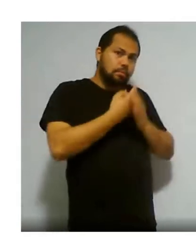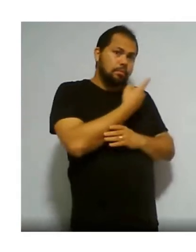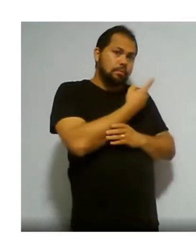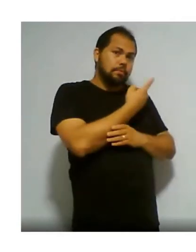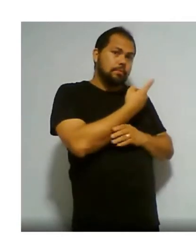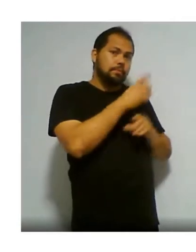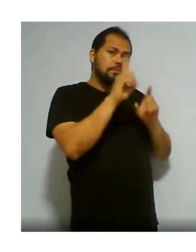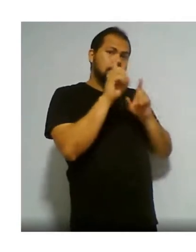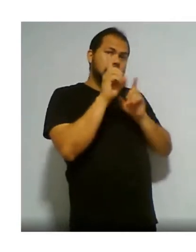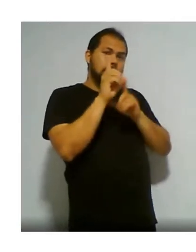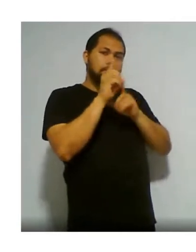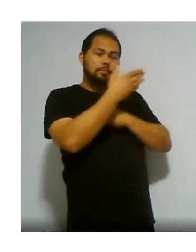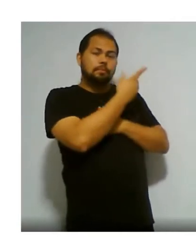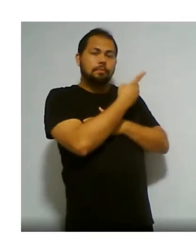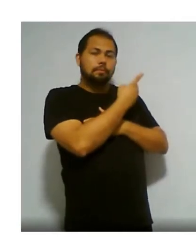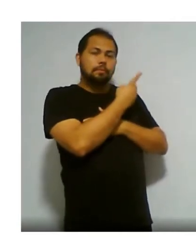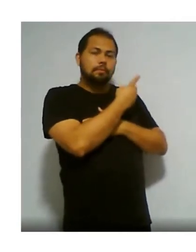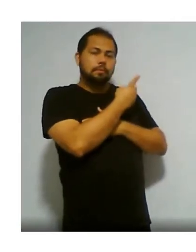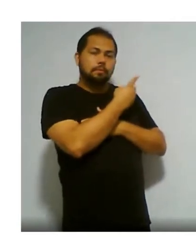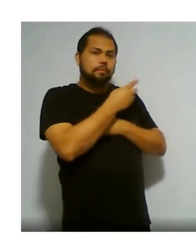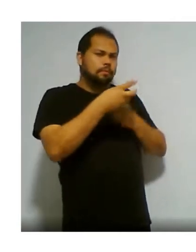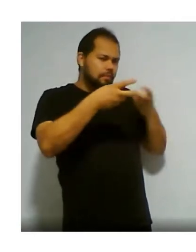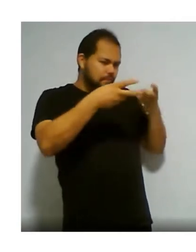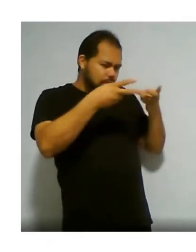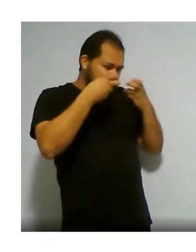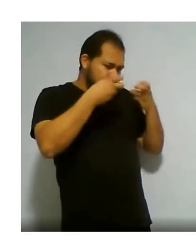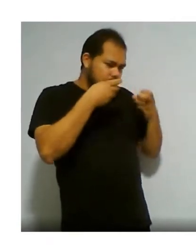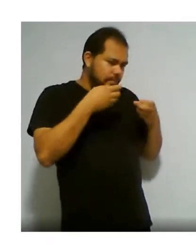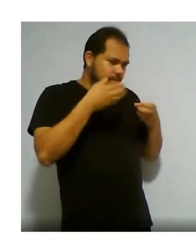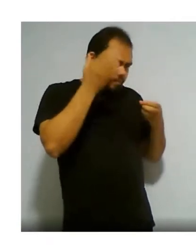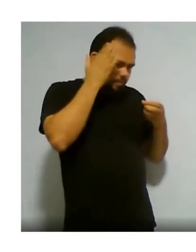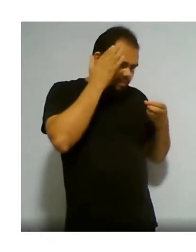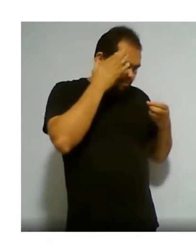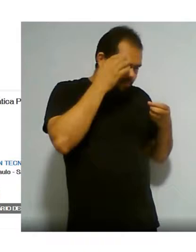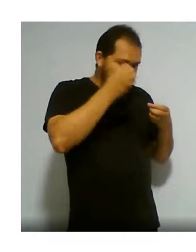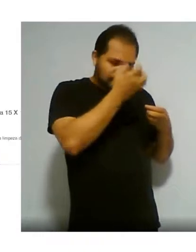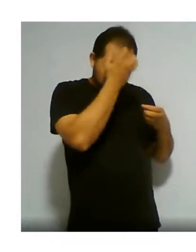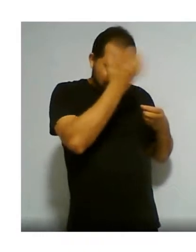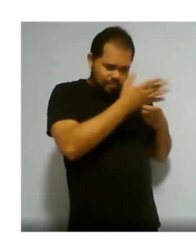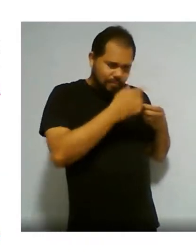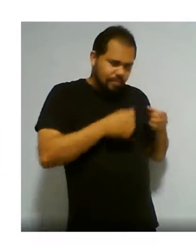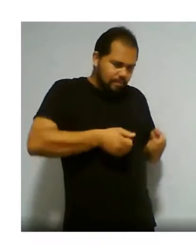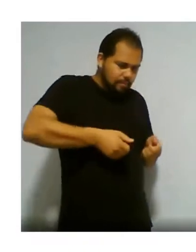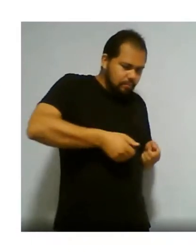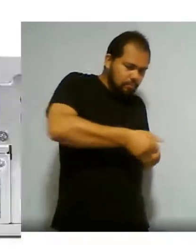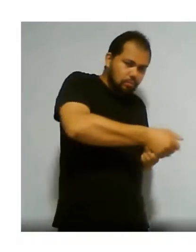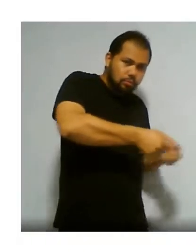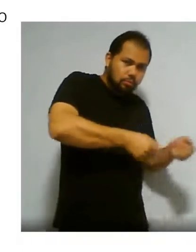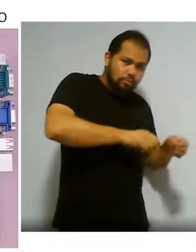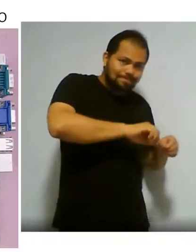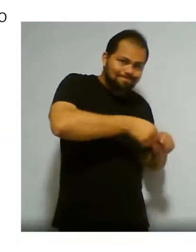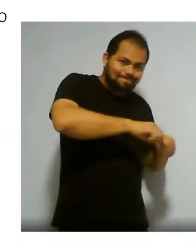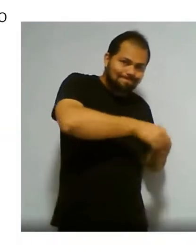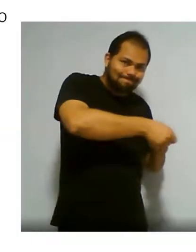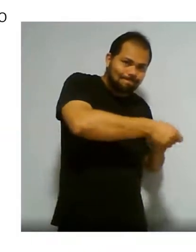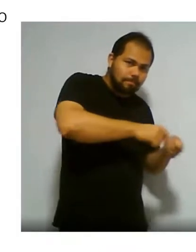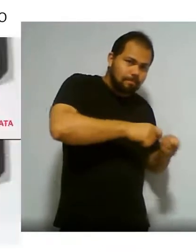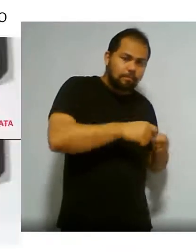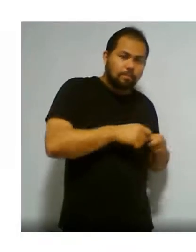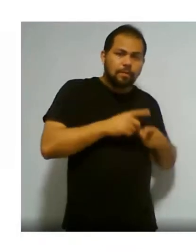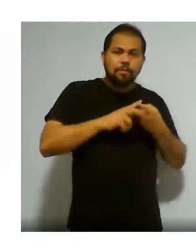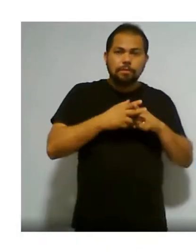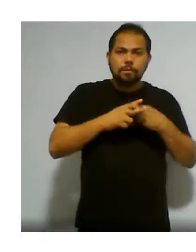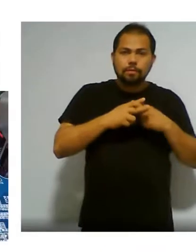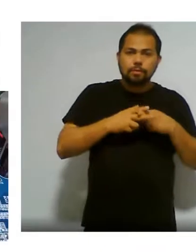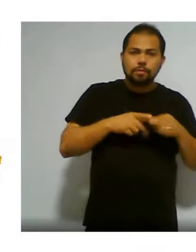visualizar com muito mais facilidade, vai conseguir retirar e empurrar conectores com muito mais facilidade. Então retira essa tampa lateral.